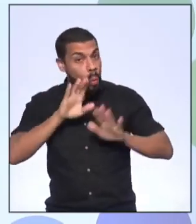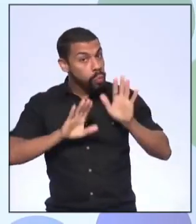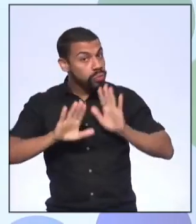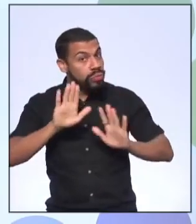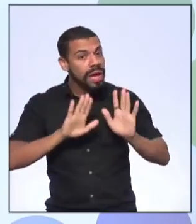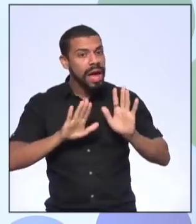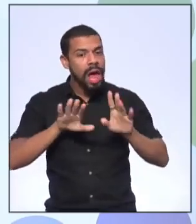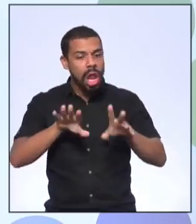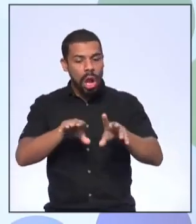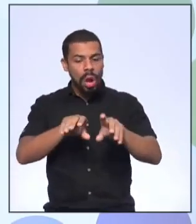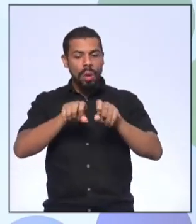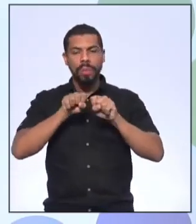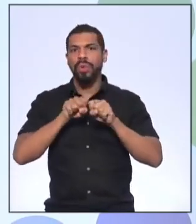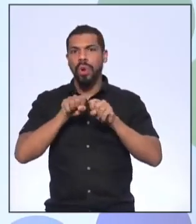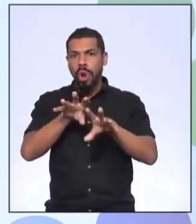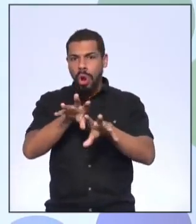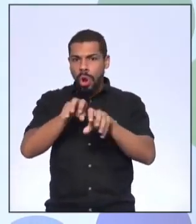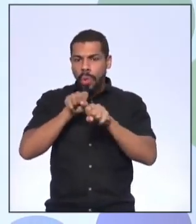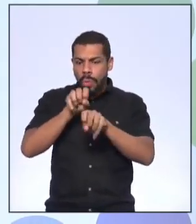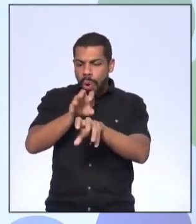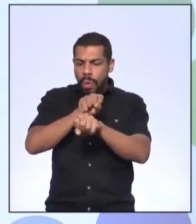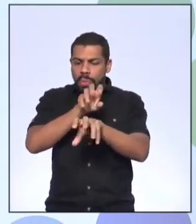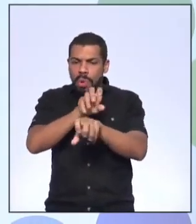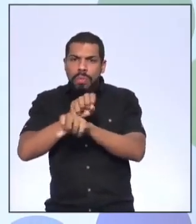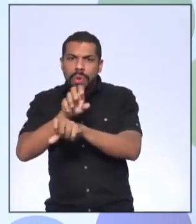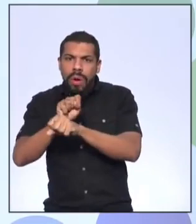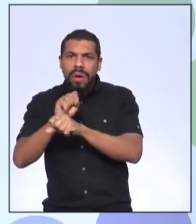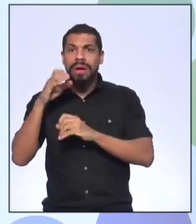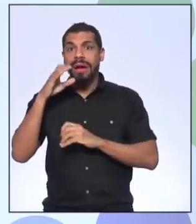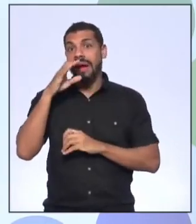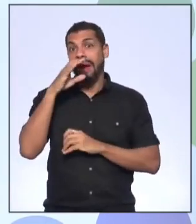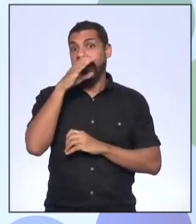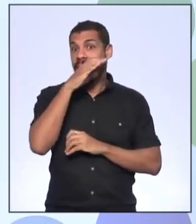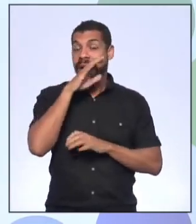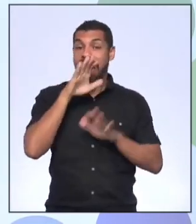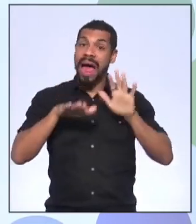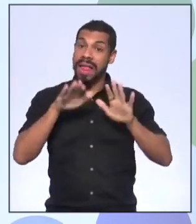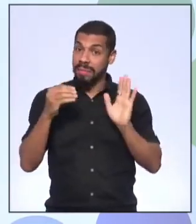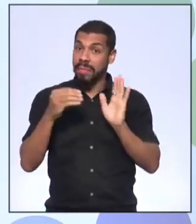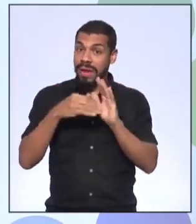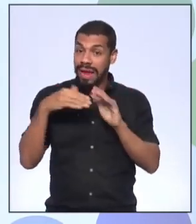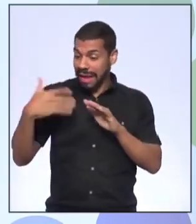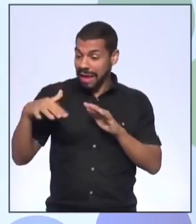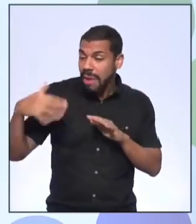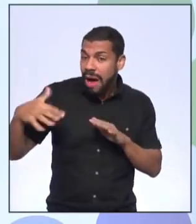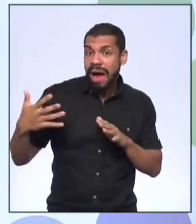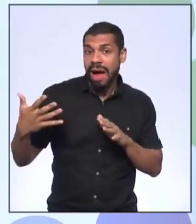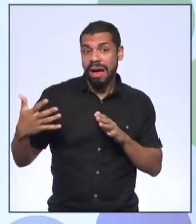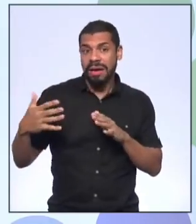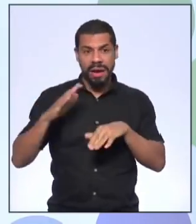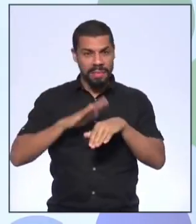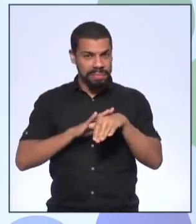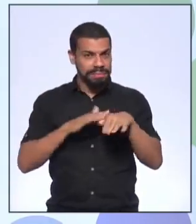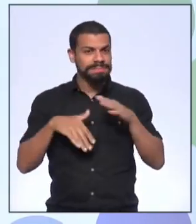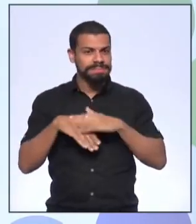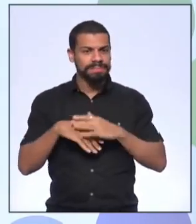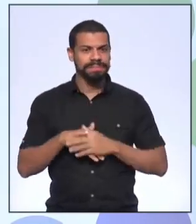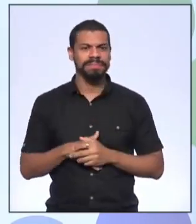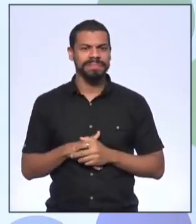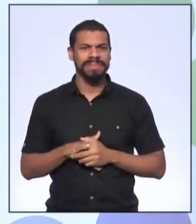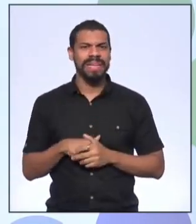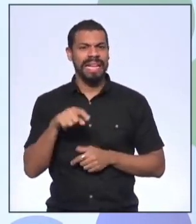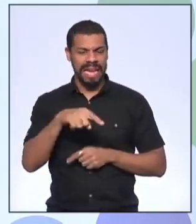ele absorve mais calor que outros. Quando você vai pegar o material lá dentro, ele pode até queimar sua mão, sabia? Aconteceu isso mesmo comigo. Esses pratos aí que é meio